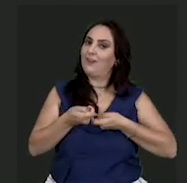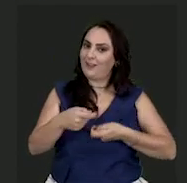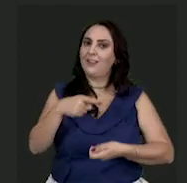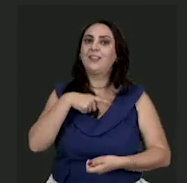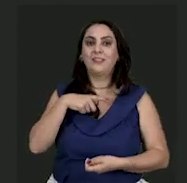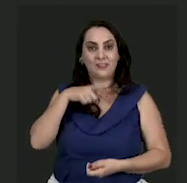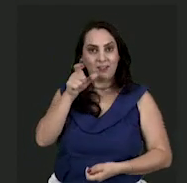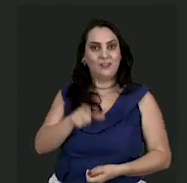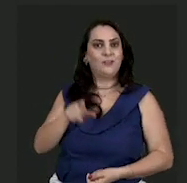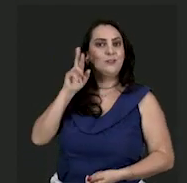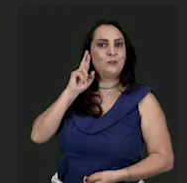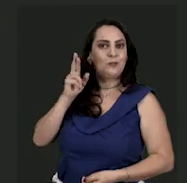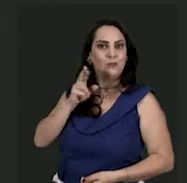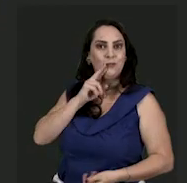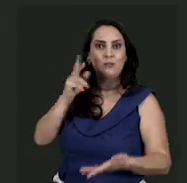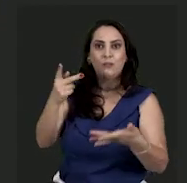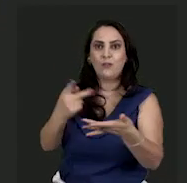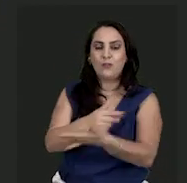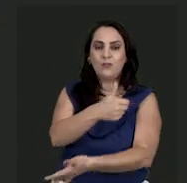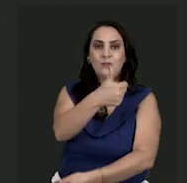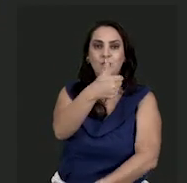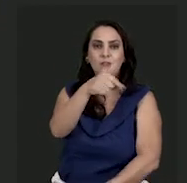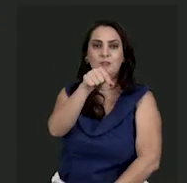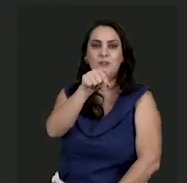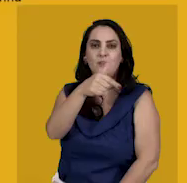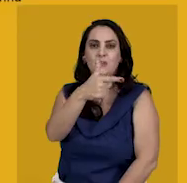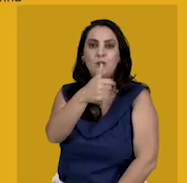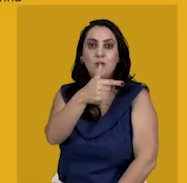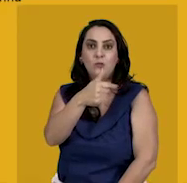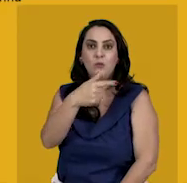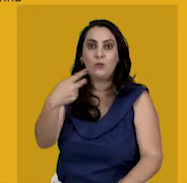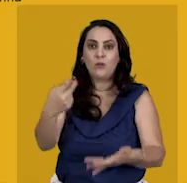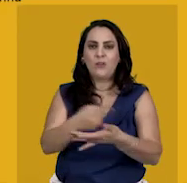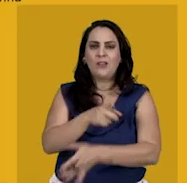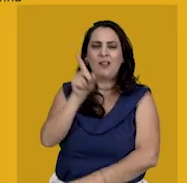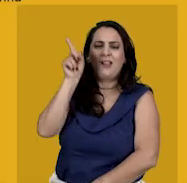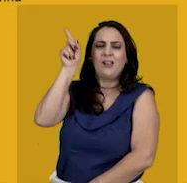em 1712, na França. Pode passar, por favor.